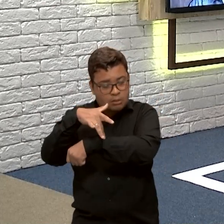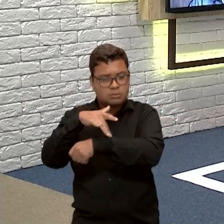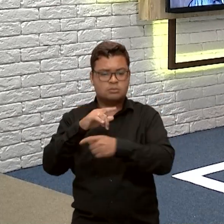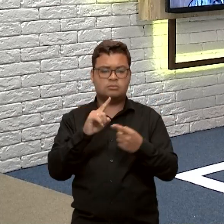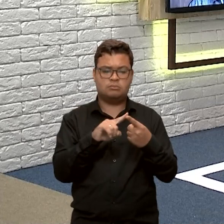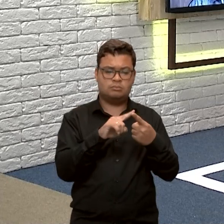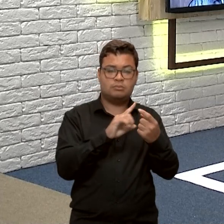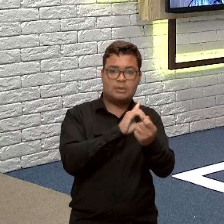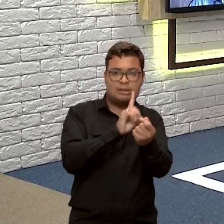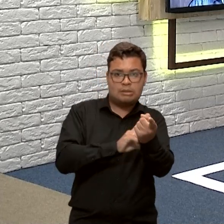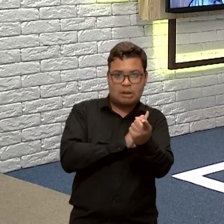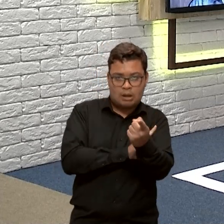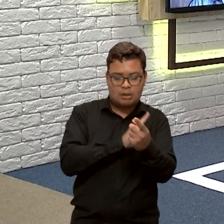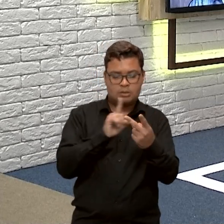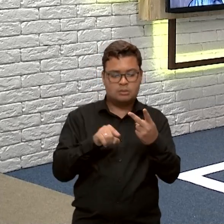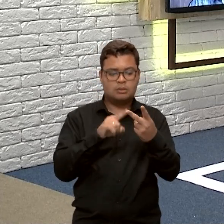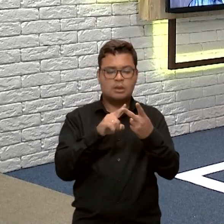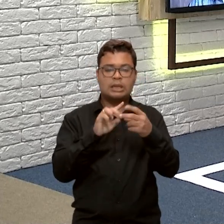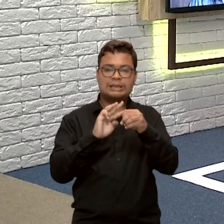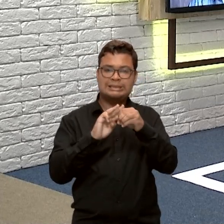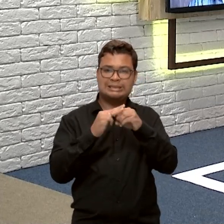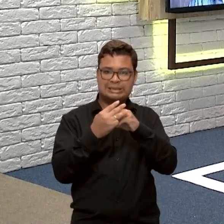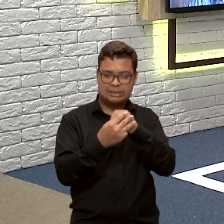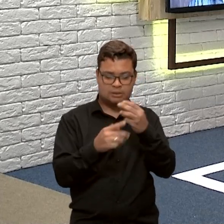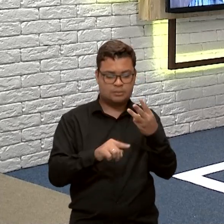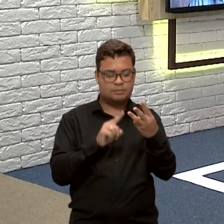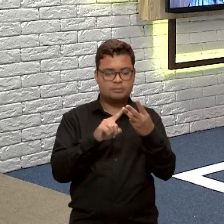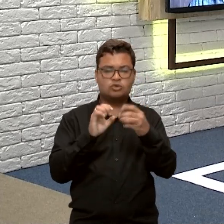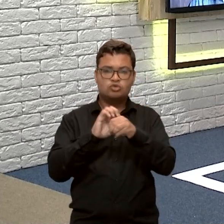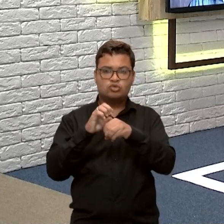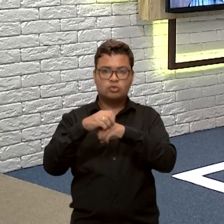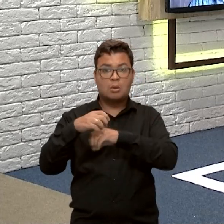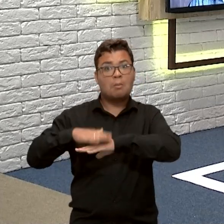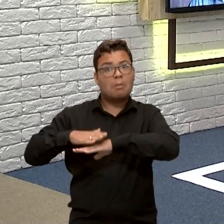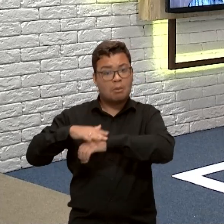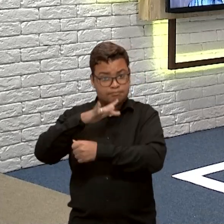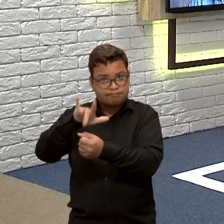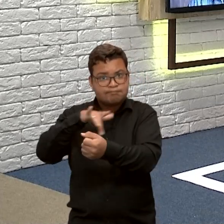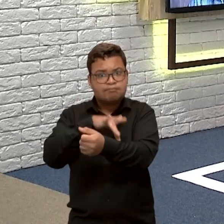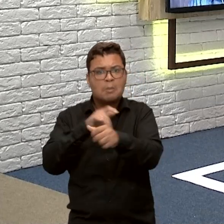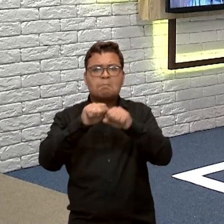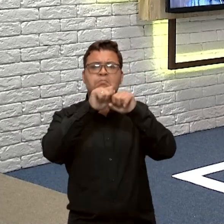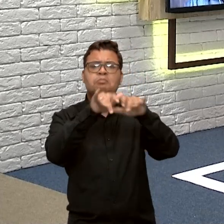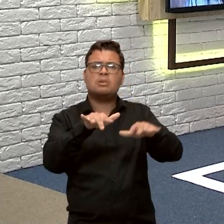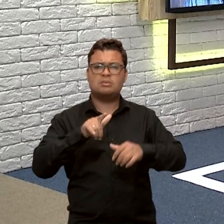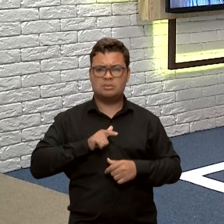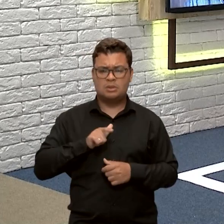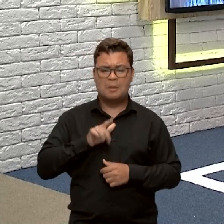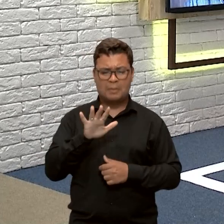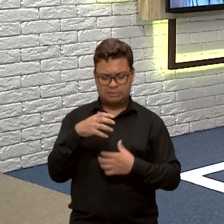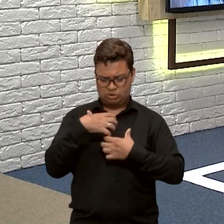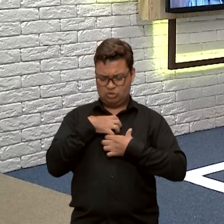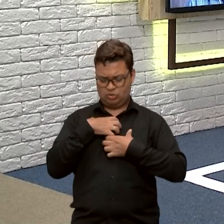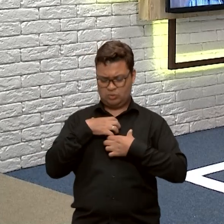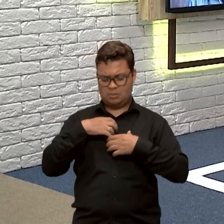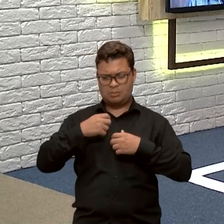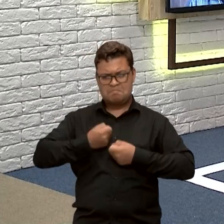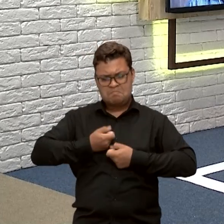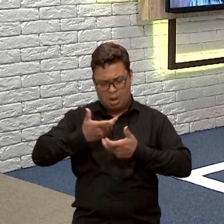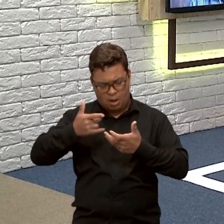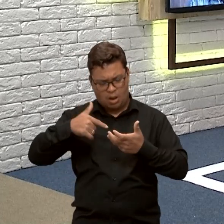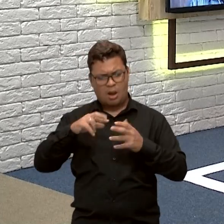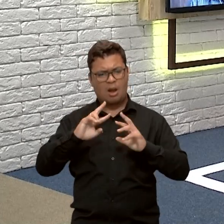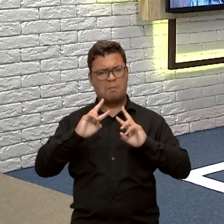acontece com arbovírus também. Vou voltar a palavra para Mariana. Mariana, já que a gente falou dessas 3 doenças que podem